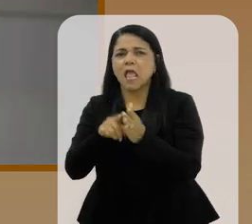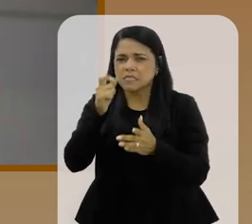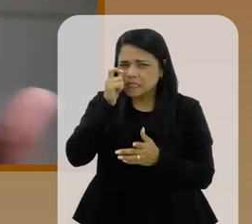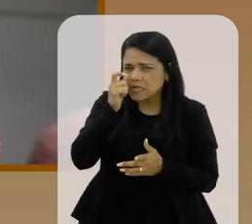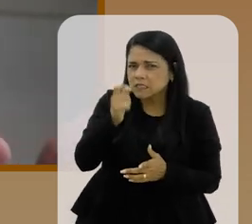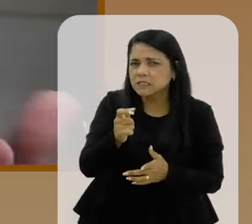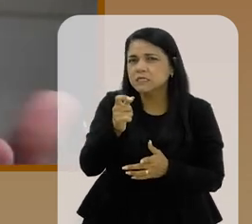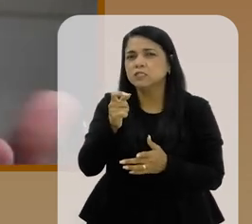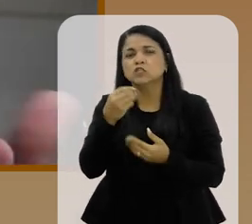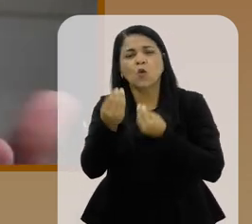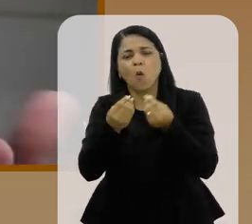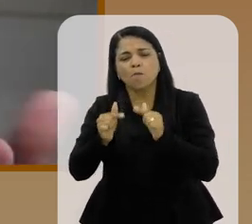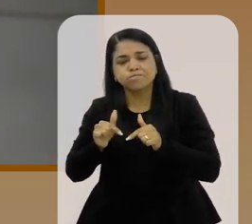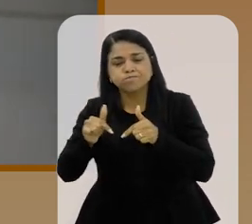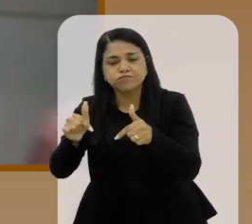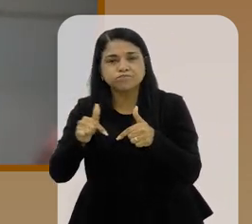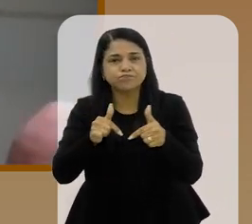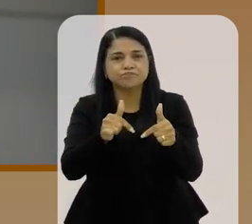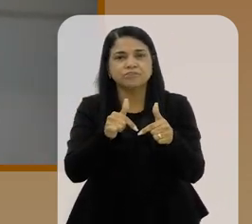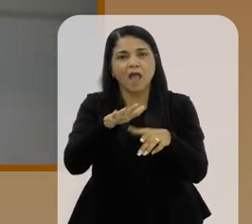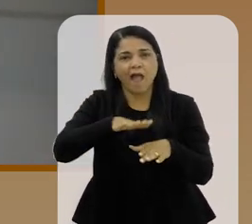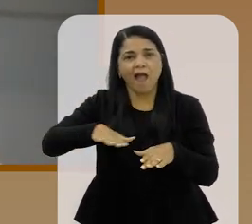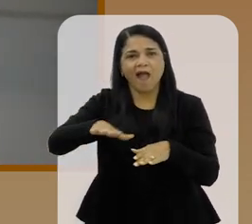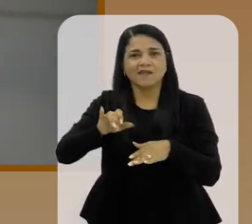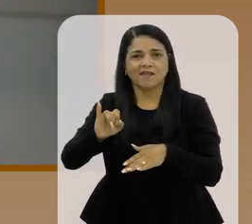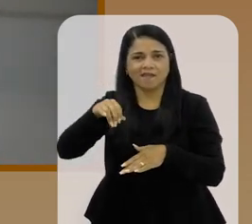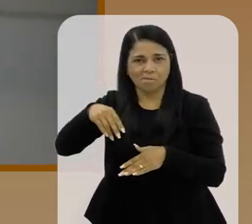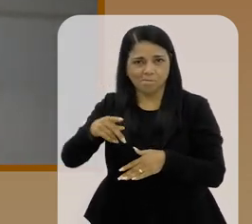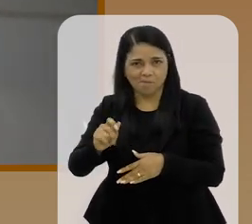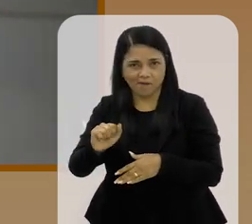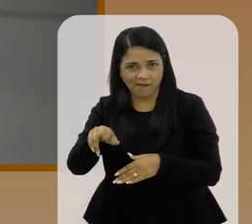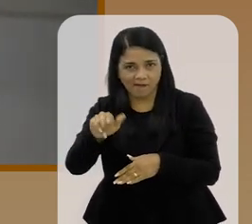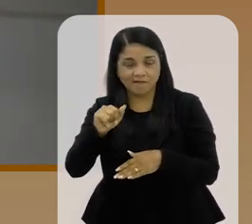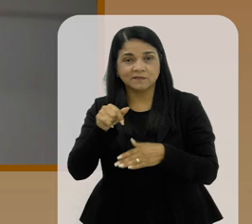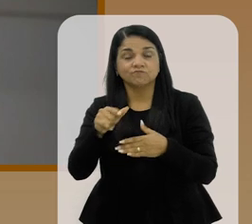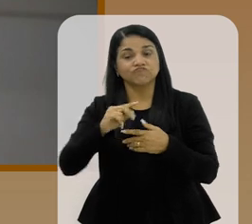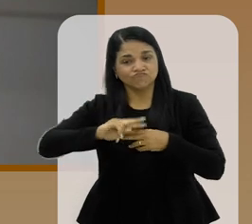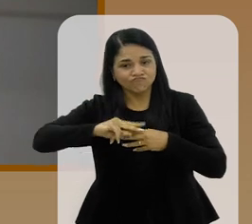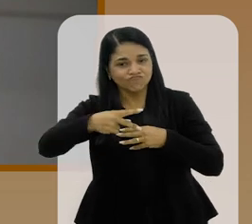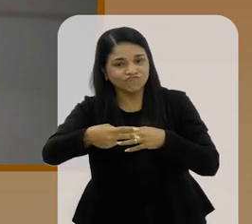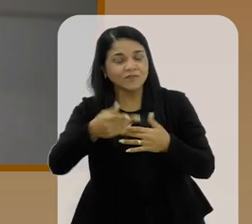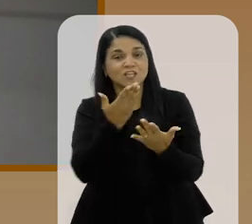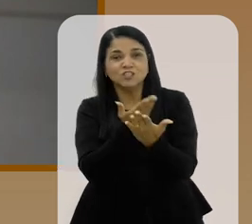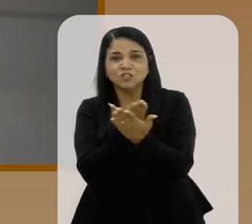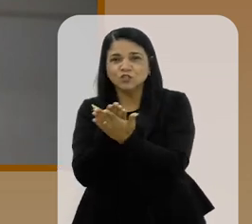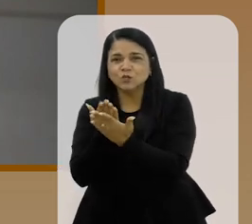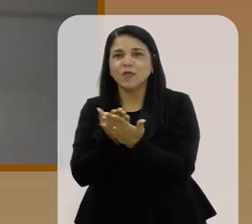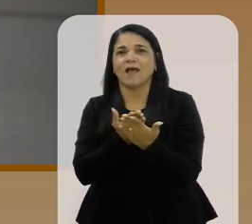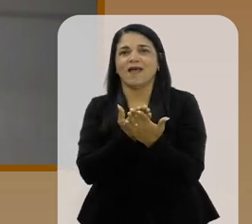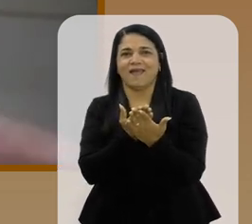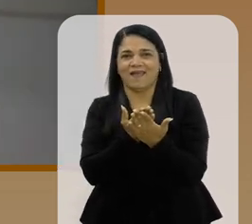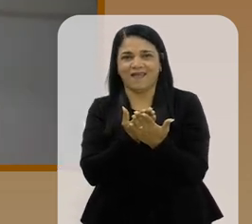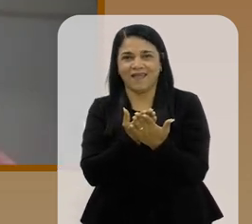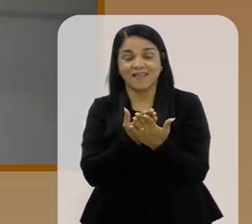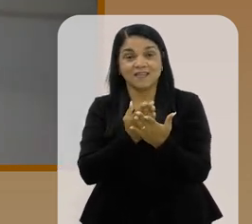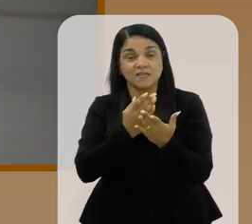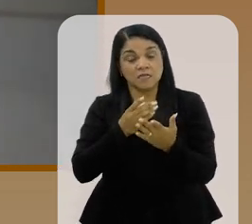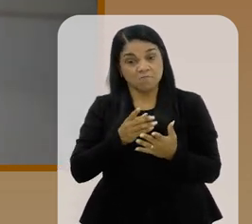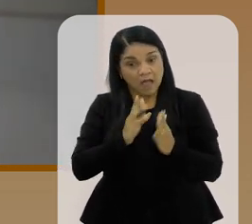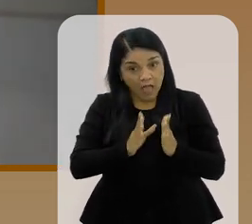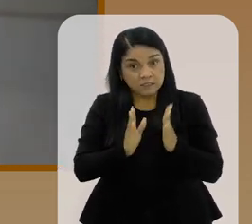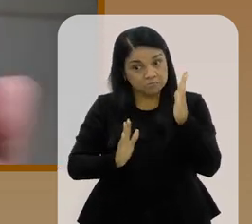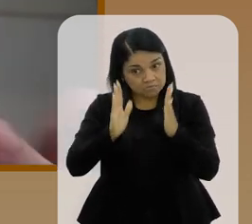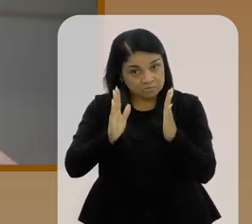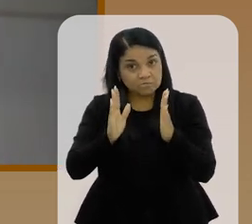ser interessante, fui saber como funciona melhor e coloquei como um objetivo subsequente de estudar, enquanto ainda fazia